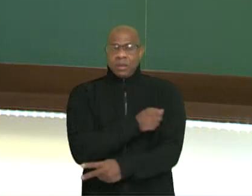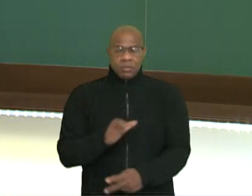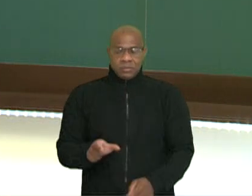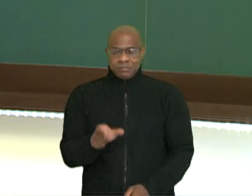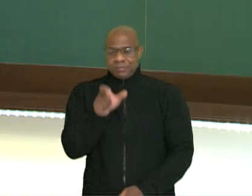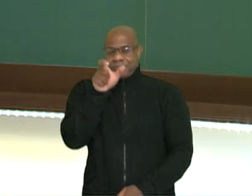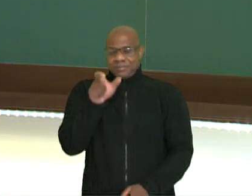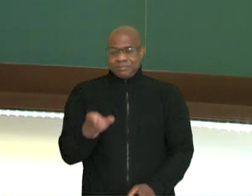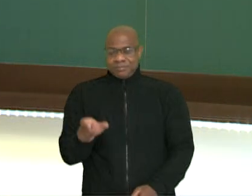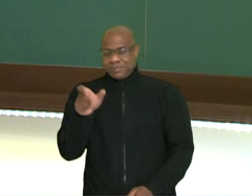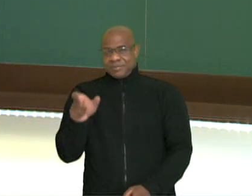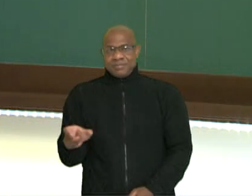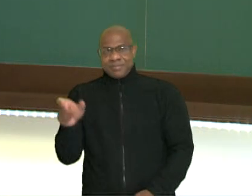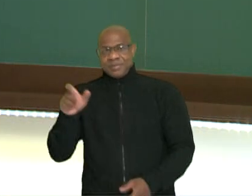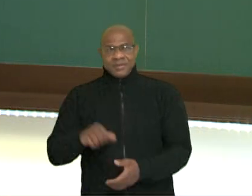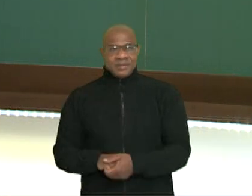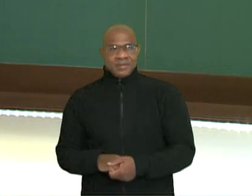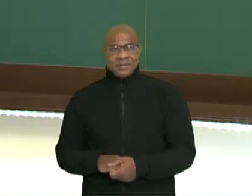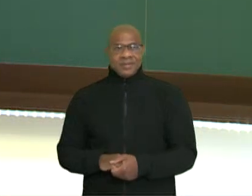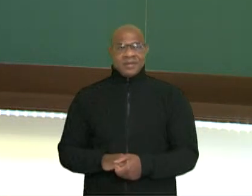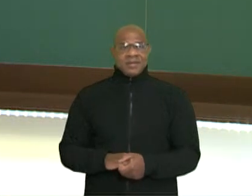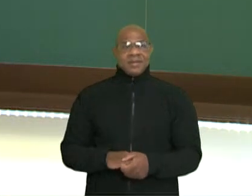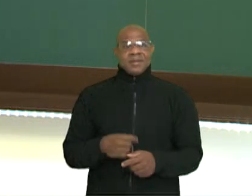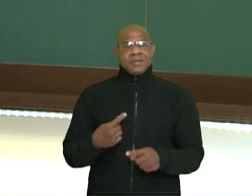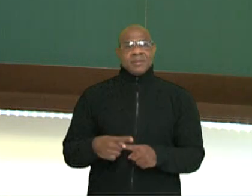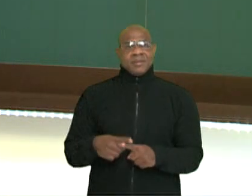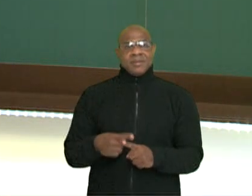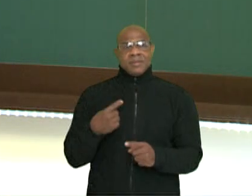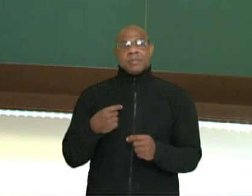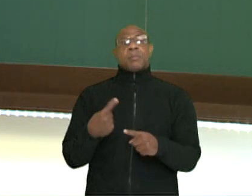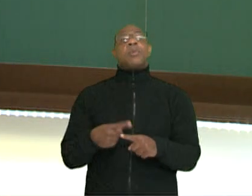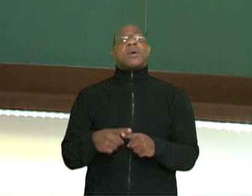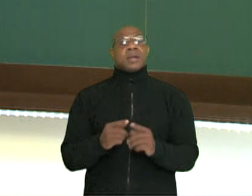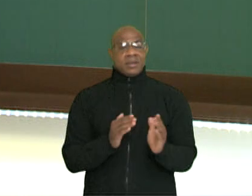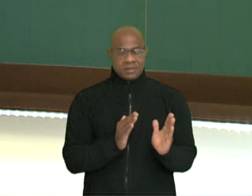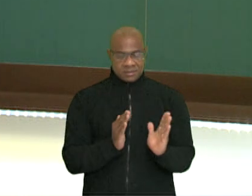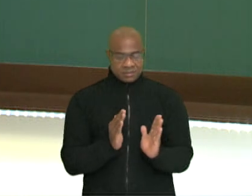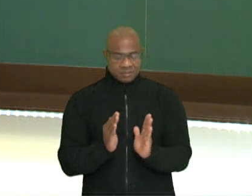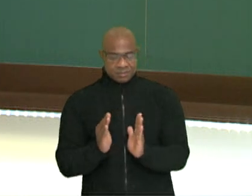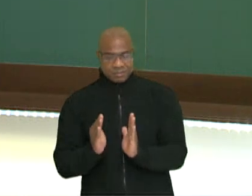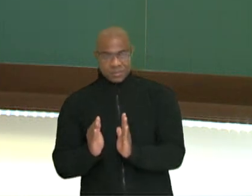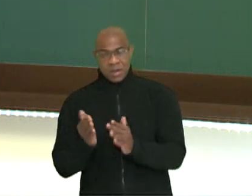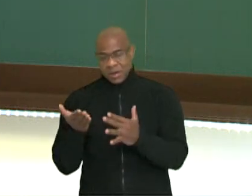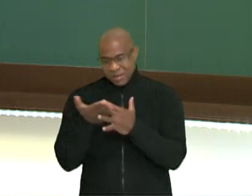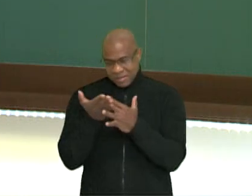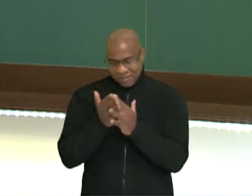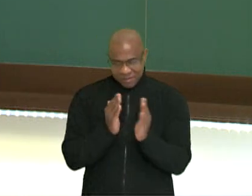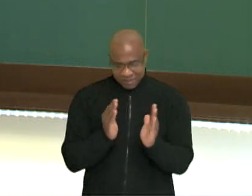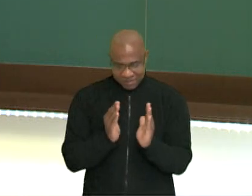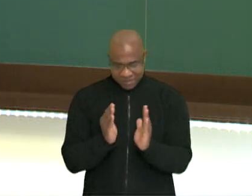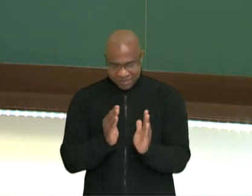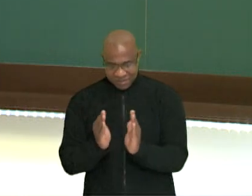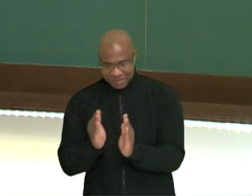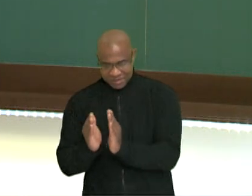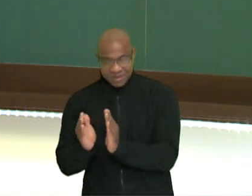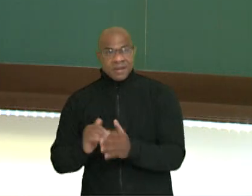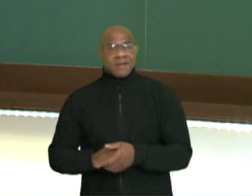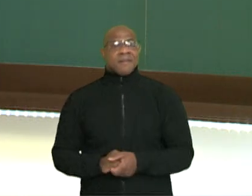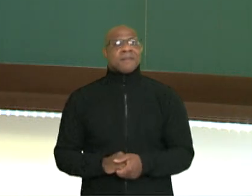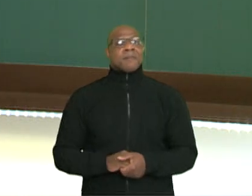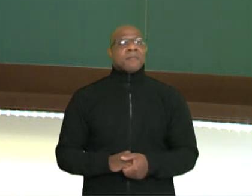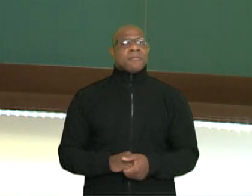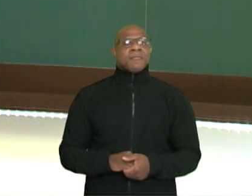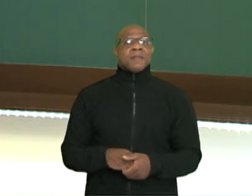vai. Então, aqui eu tenho as barrinhas bem grudadinhas devido aos intervalos aqui embaixo, ok?